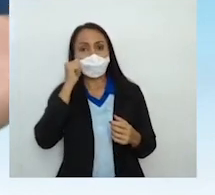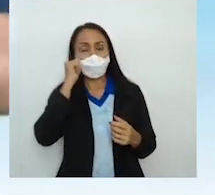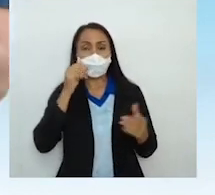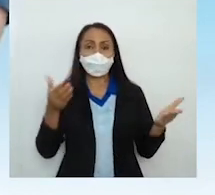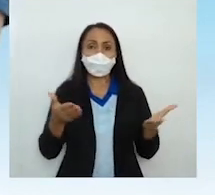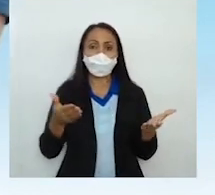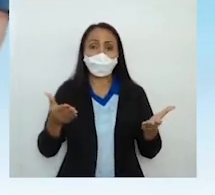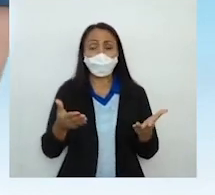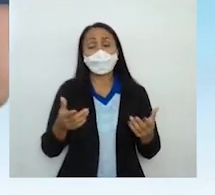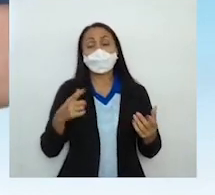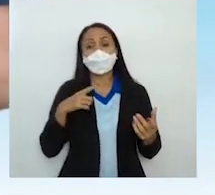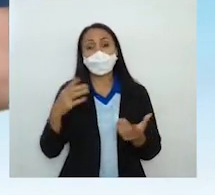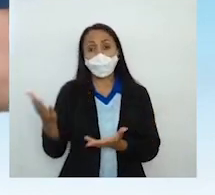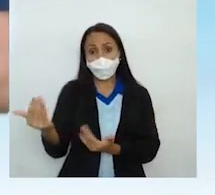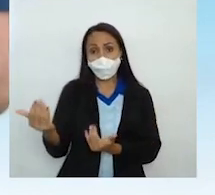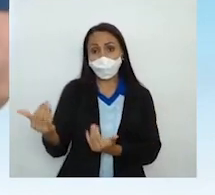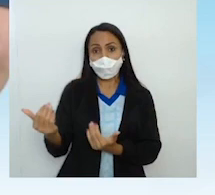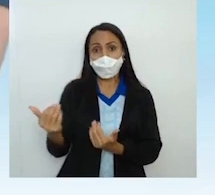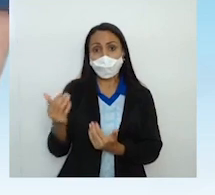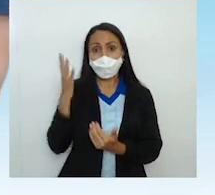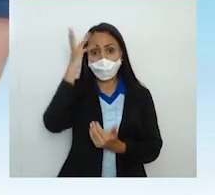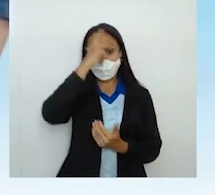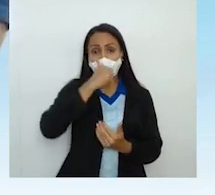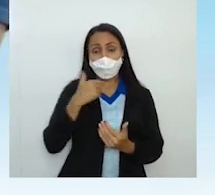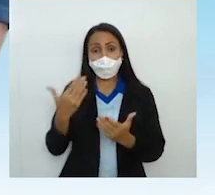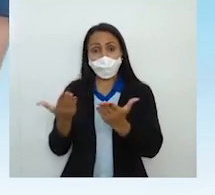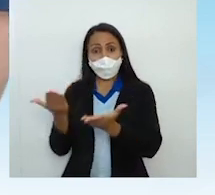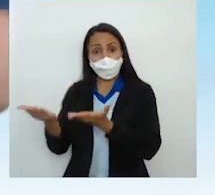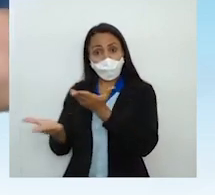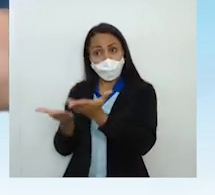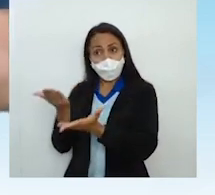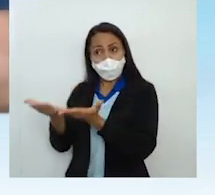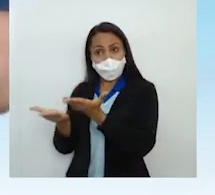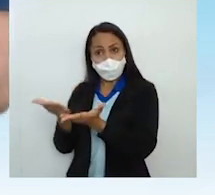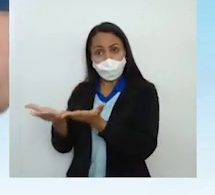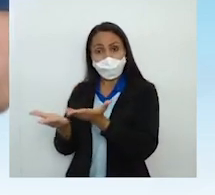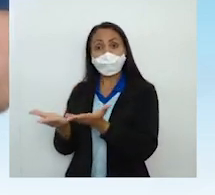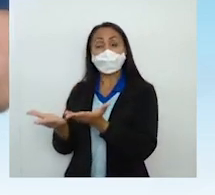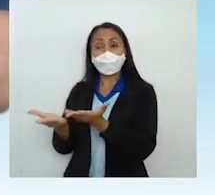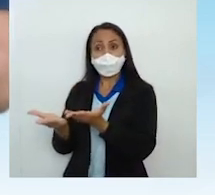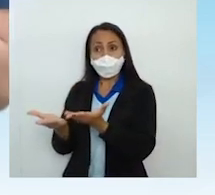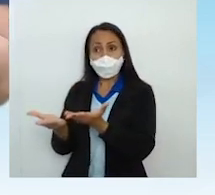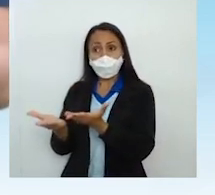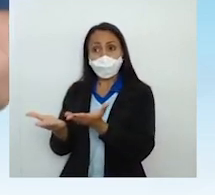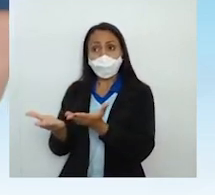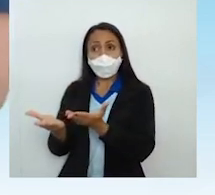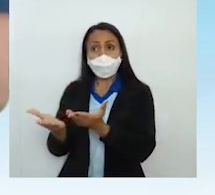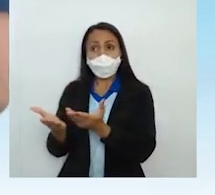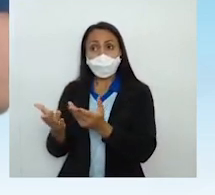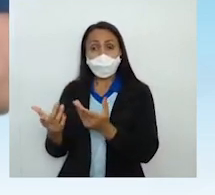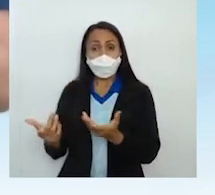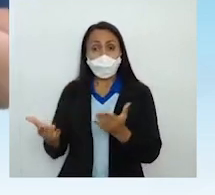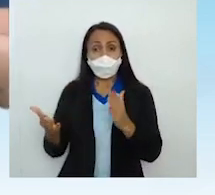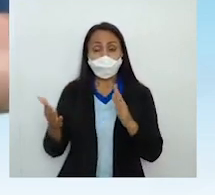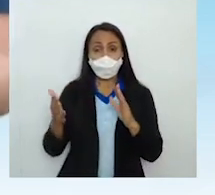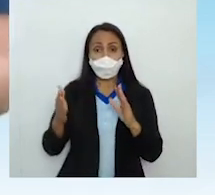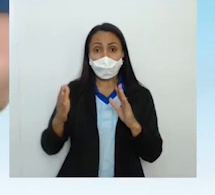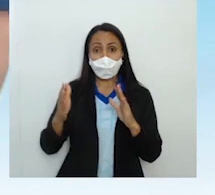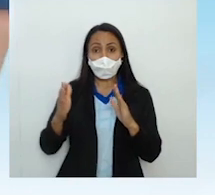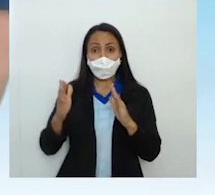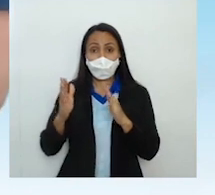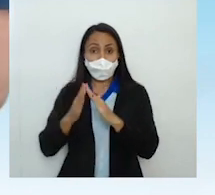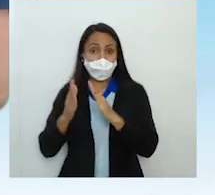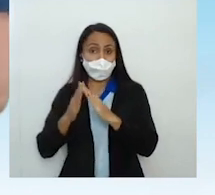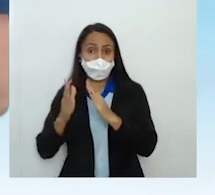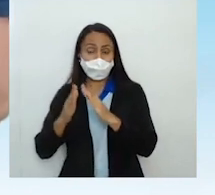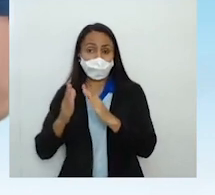mais jovens e mais bonitas, eram oferecidas como meretrizes, né, para as casas de tolerância. Então esse tipo de coisa